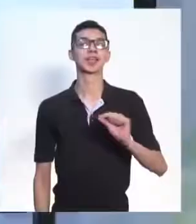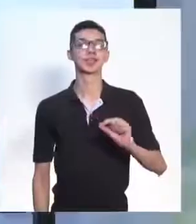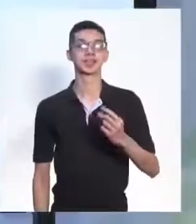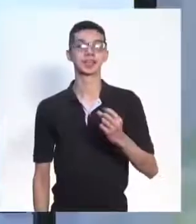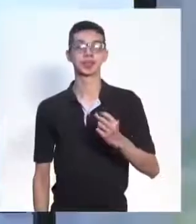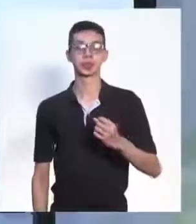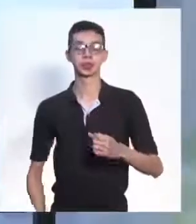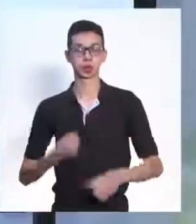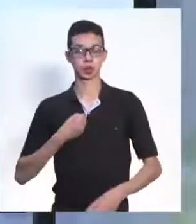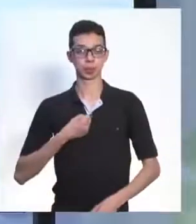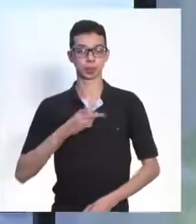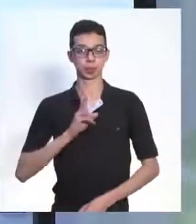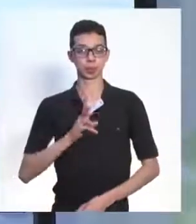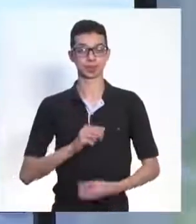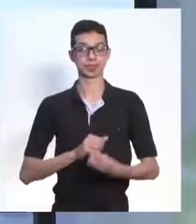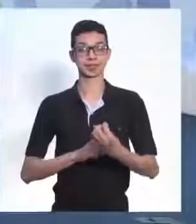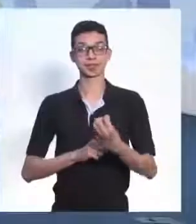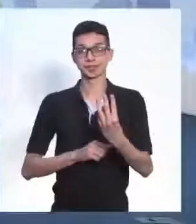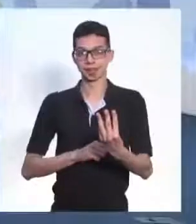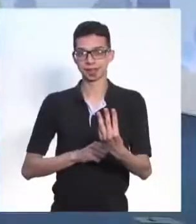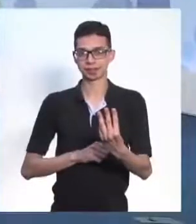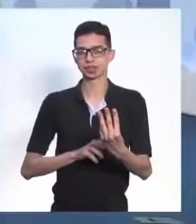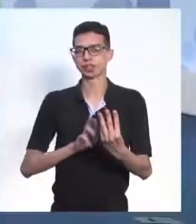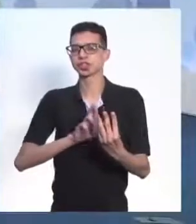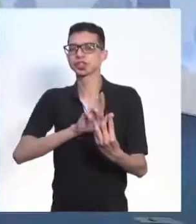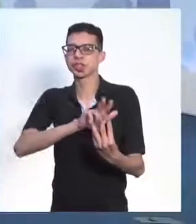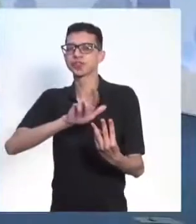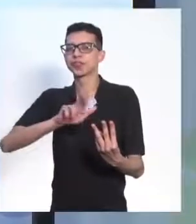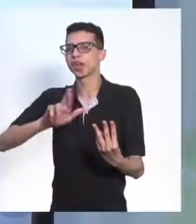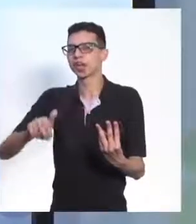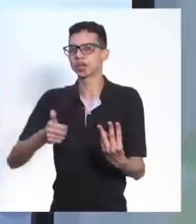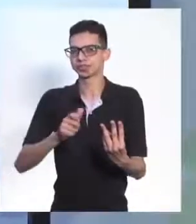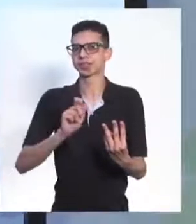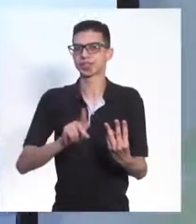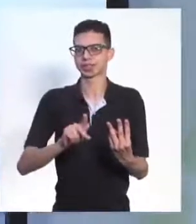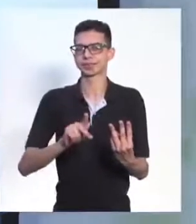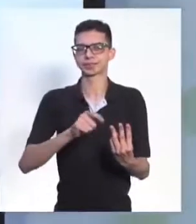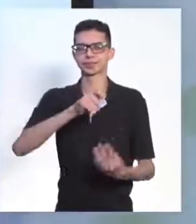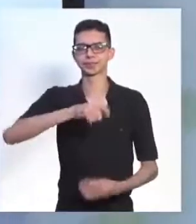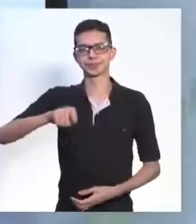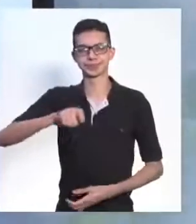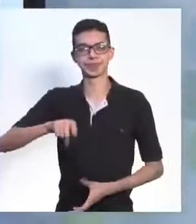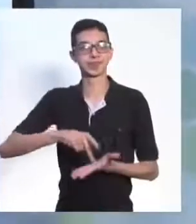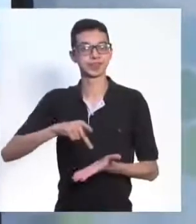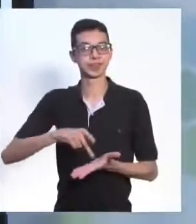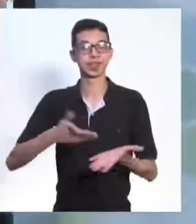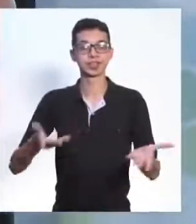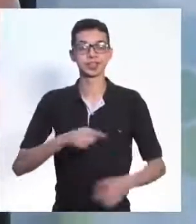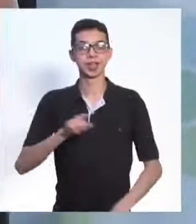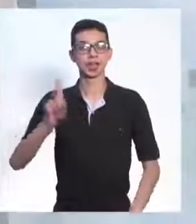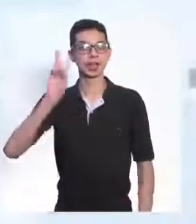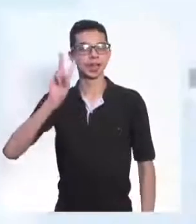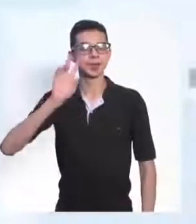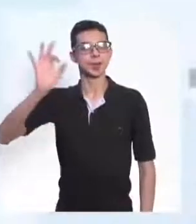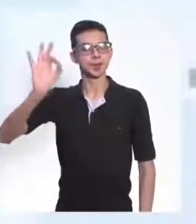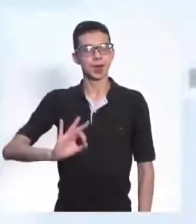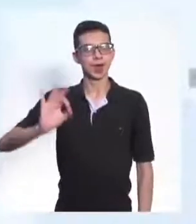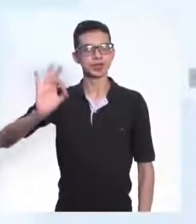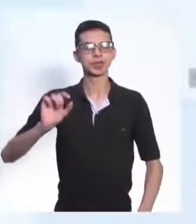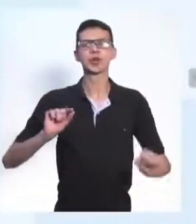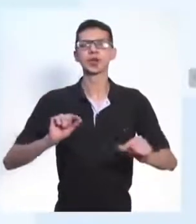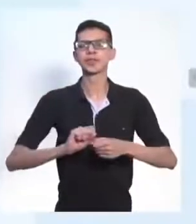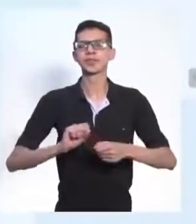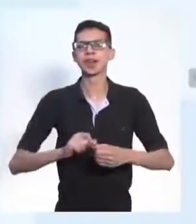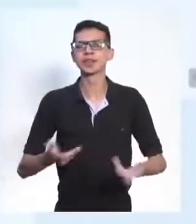mesmo número de 3 formas diferentes. No final das contas é isso. E lembrando que, para a porcentagem, o que eu